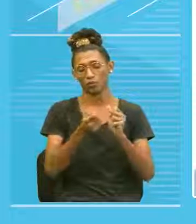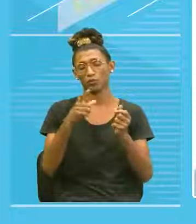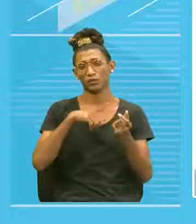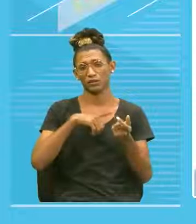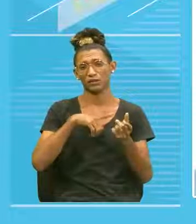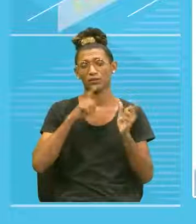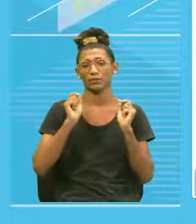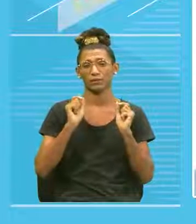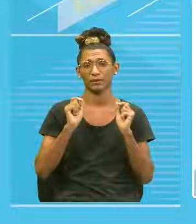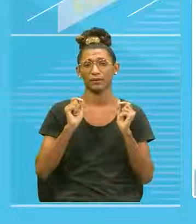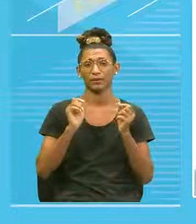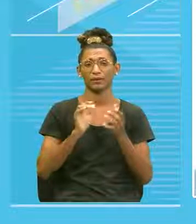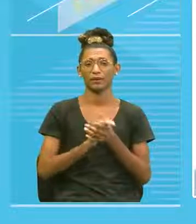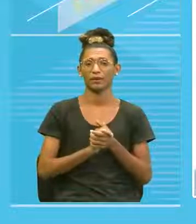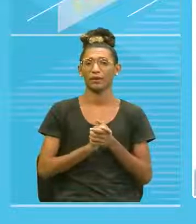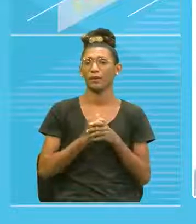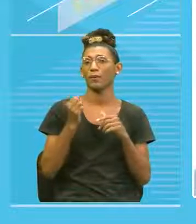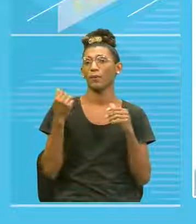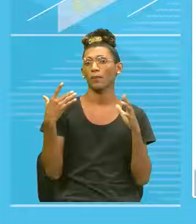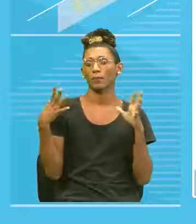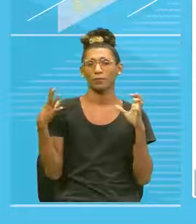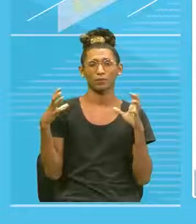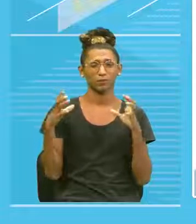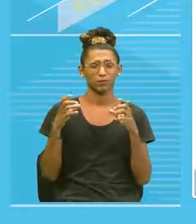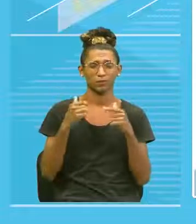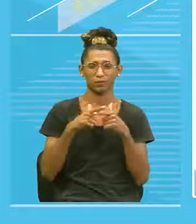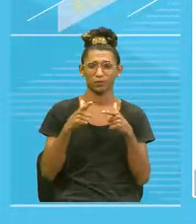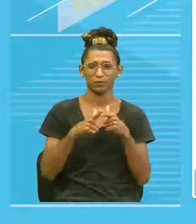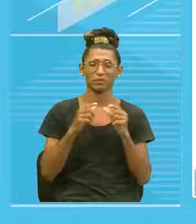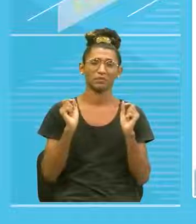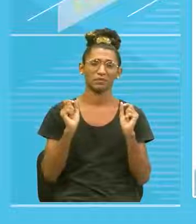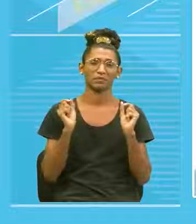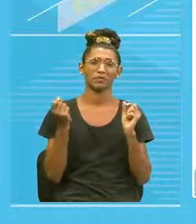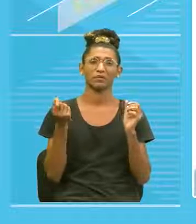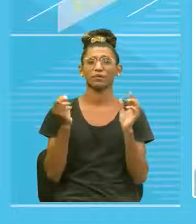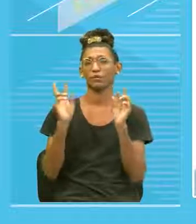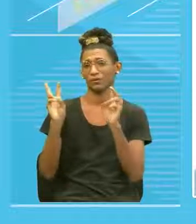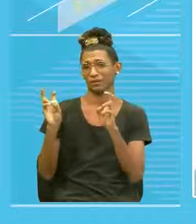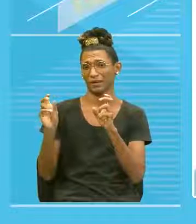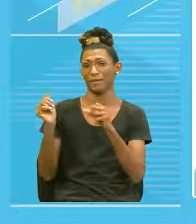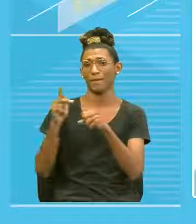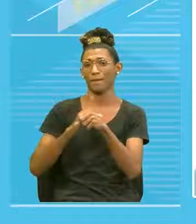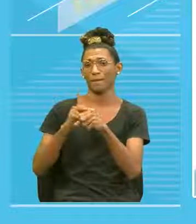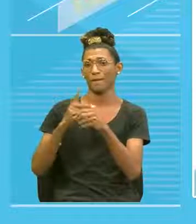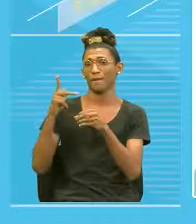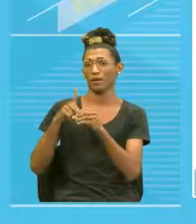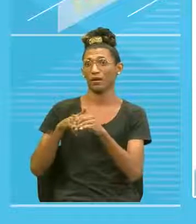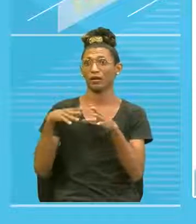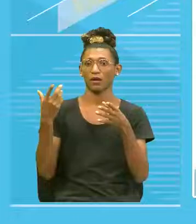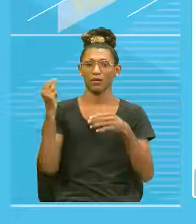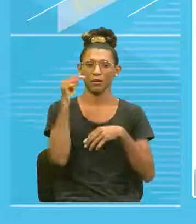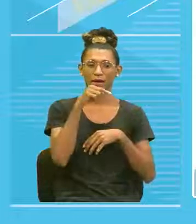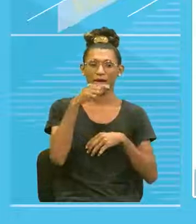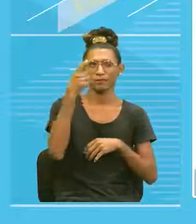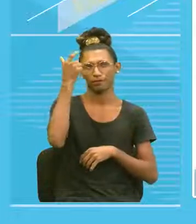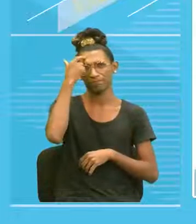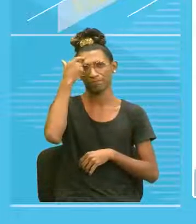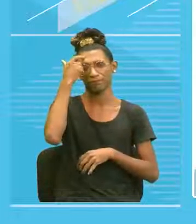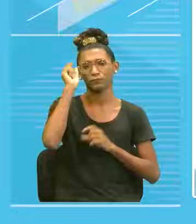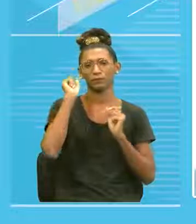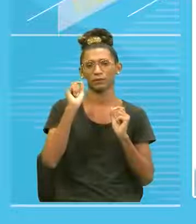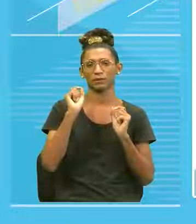uma grande crise no petróleo aí o gás o espera aí